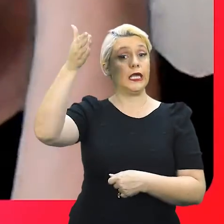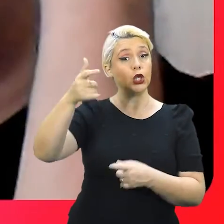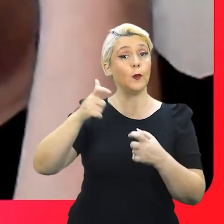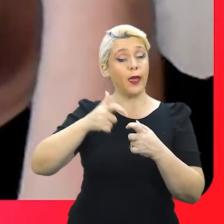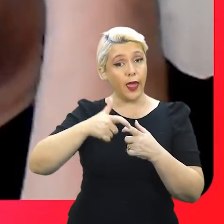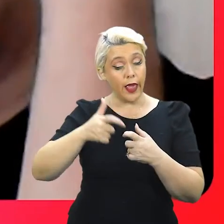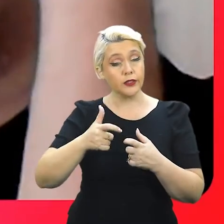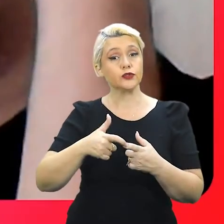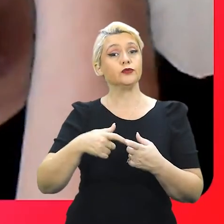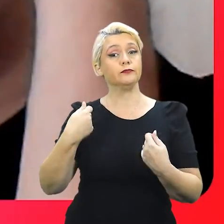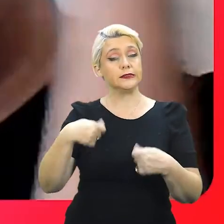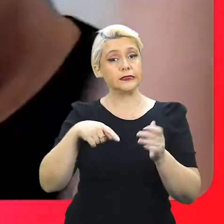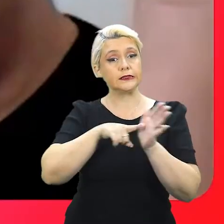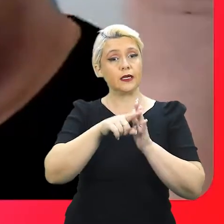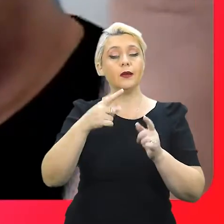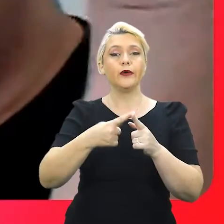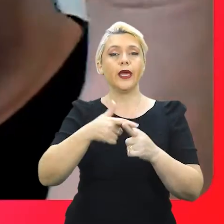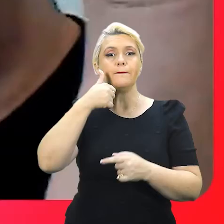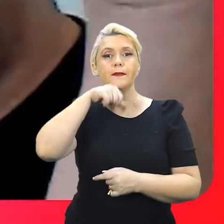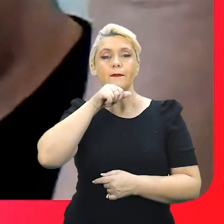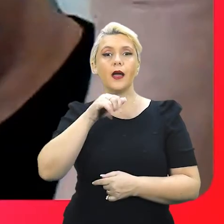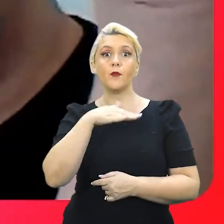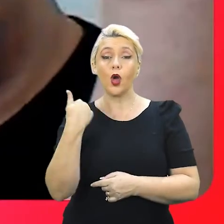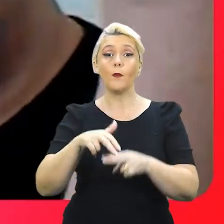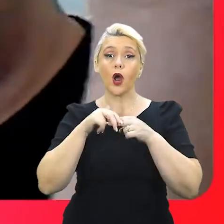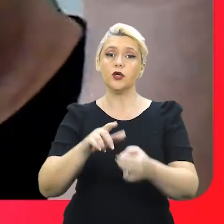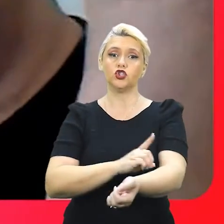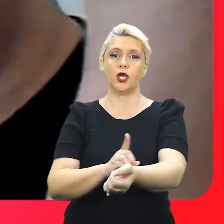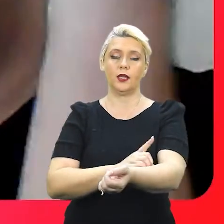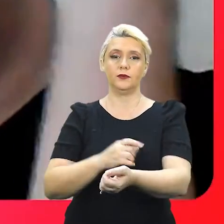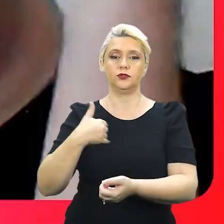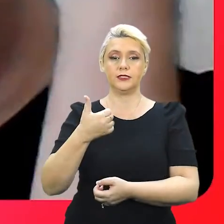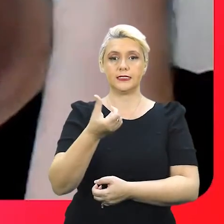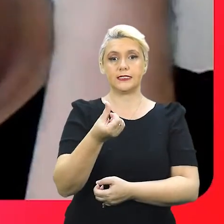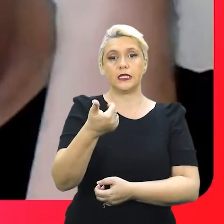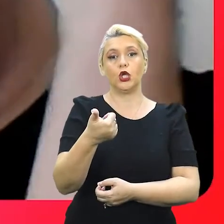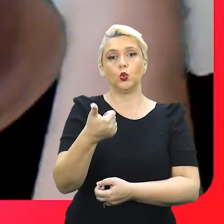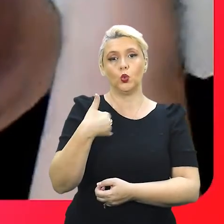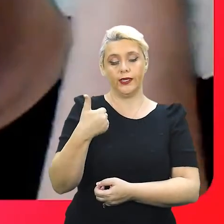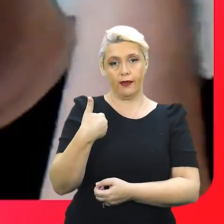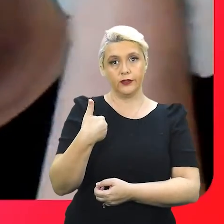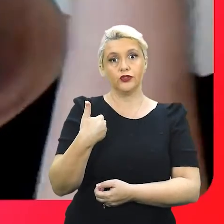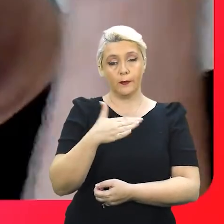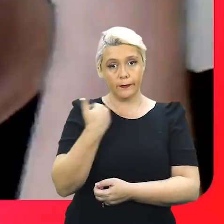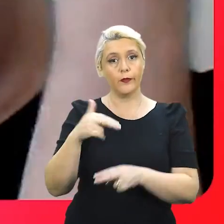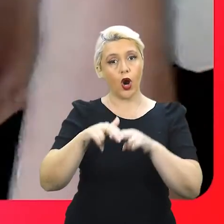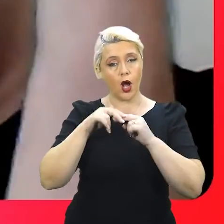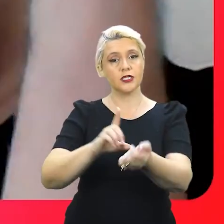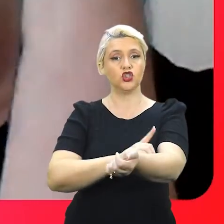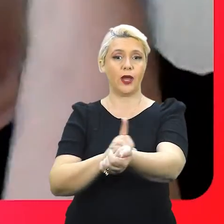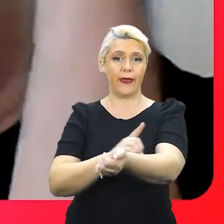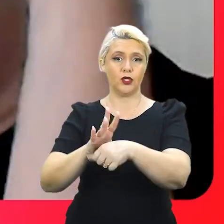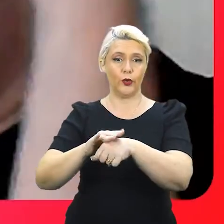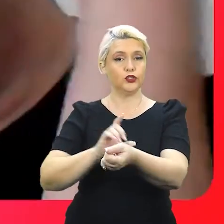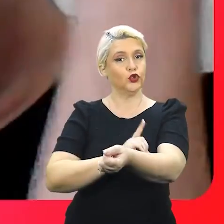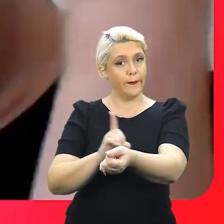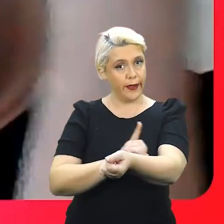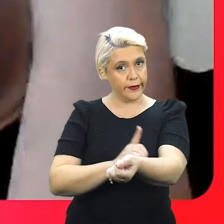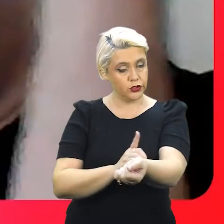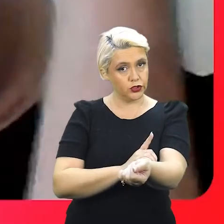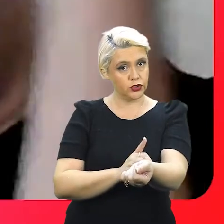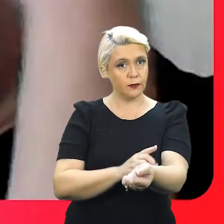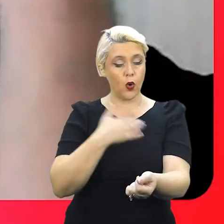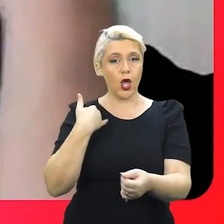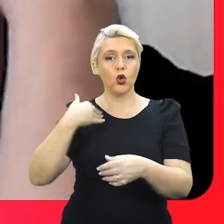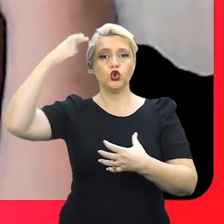médico, porque a mamãe morreu do diabetes. A mamãe morreu com 61 anos de idade por causa do diabetes. Morreu no chuveiro